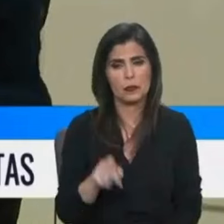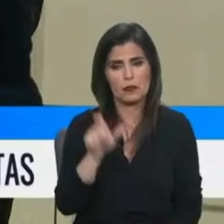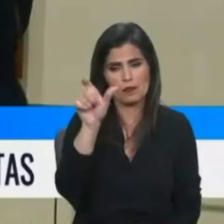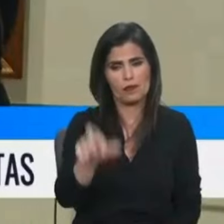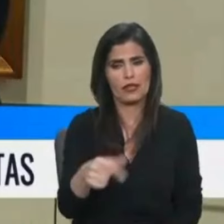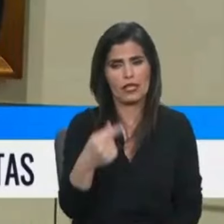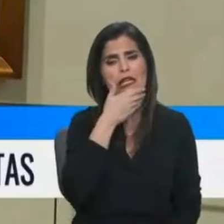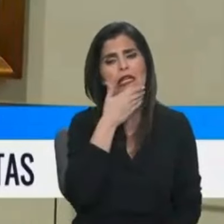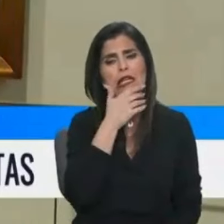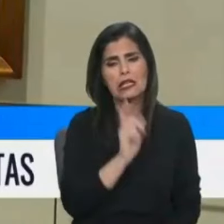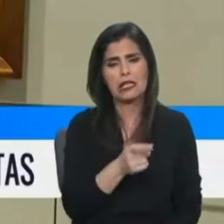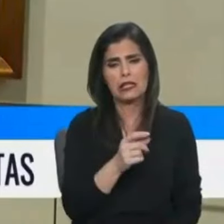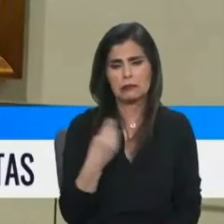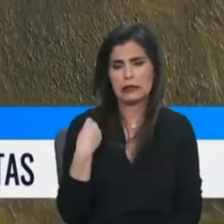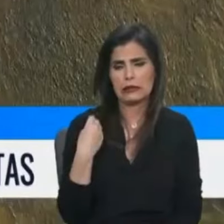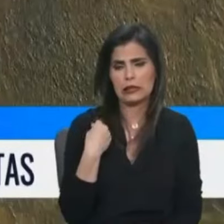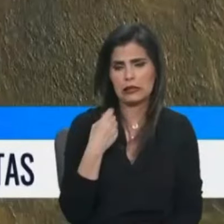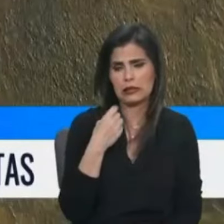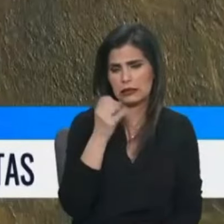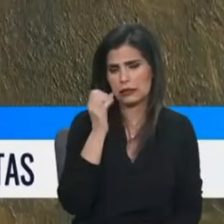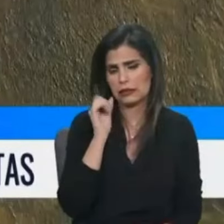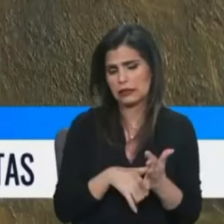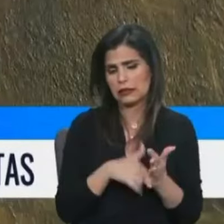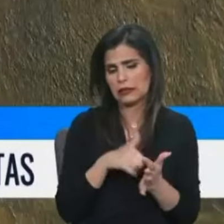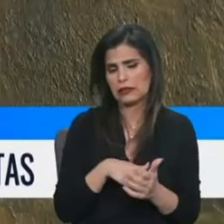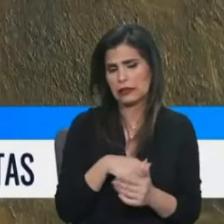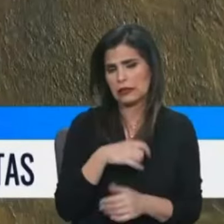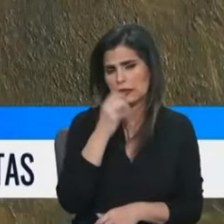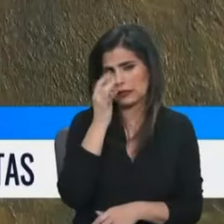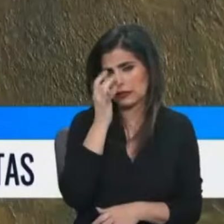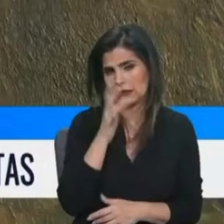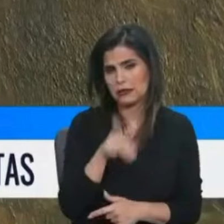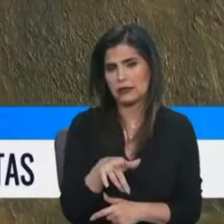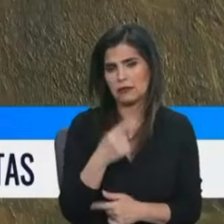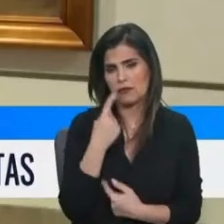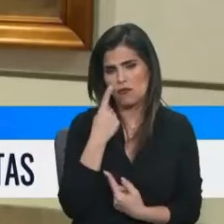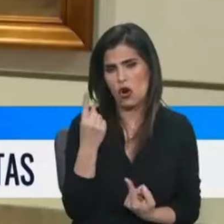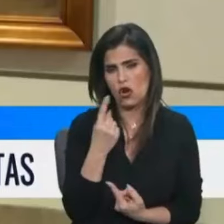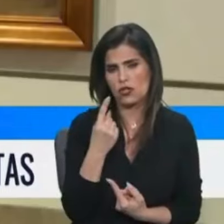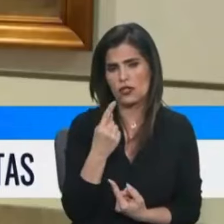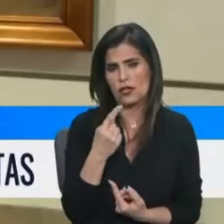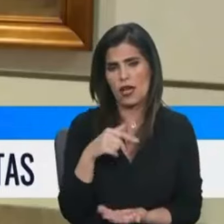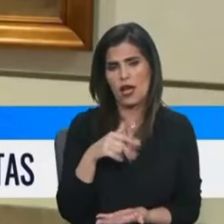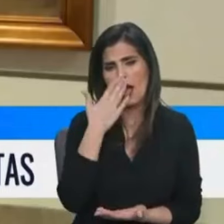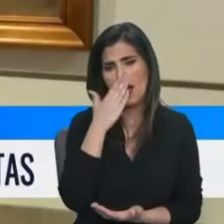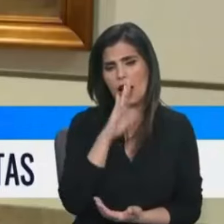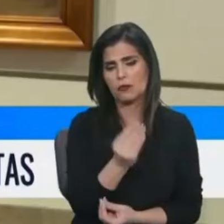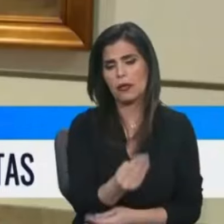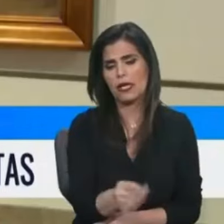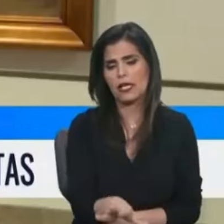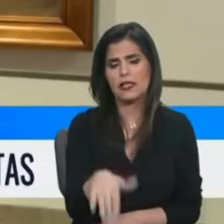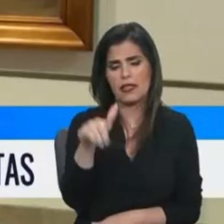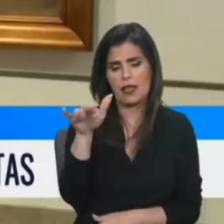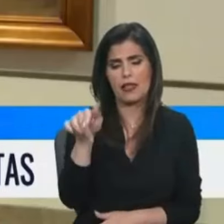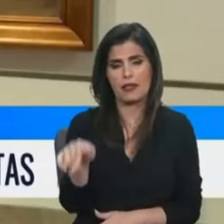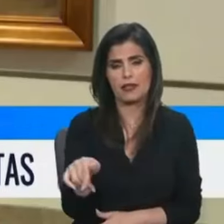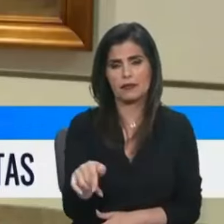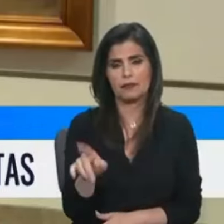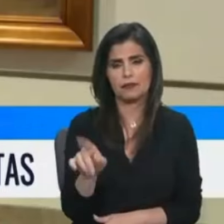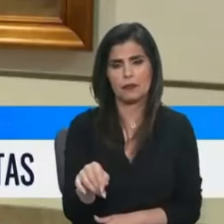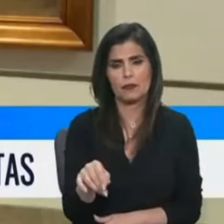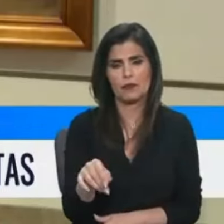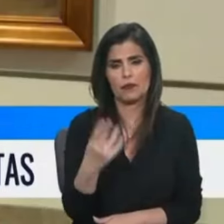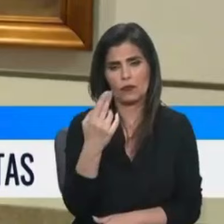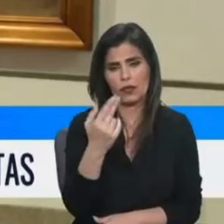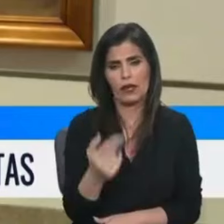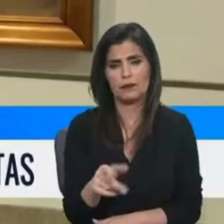ar de traquina, de rebelde, portanto reflete a postura de uma criança em determinadas idades e até também ele com uma obra